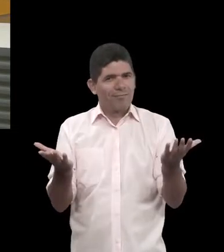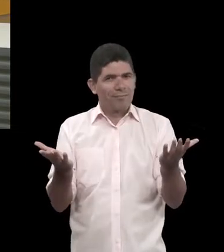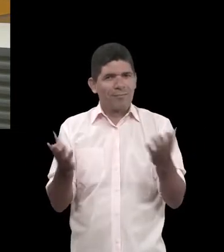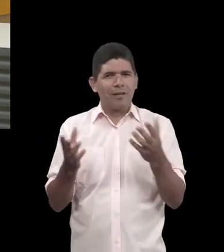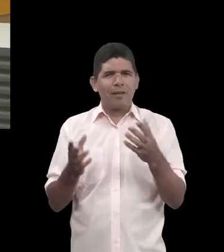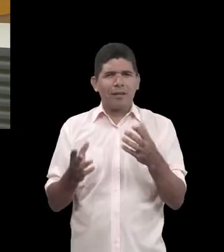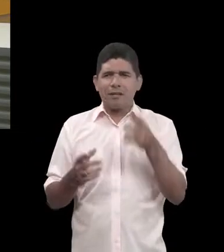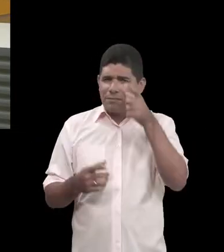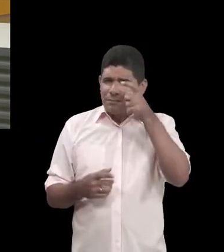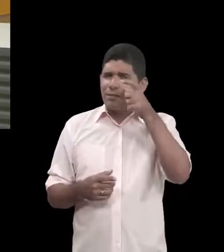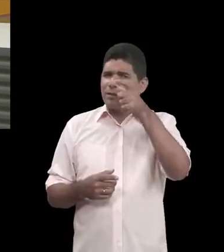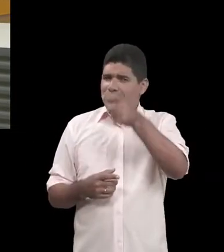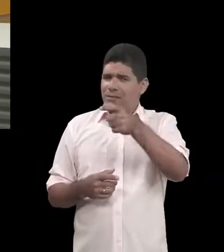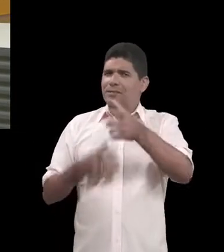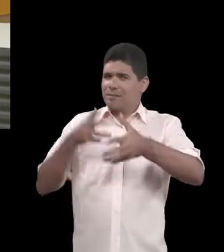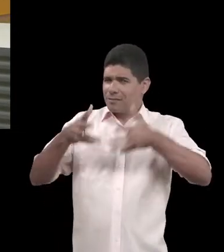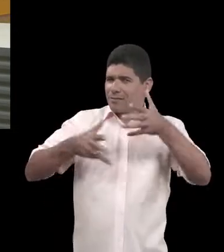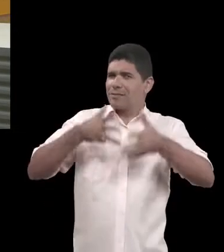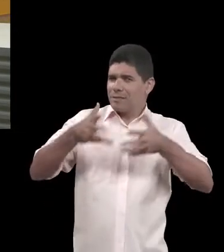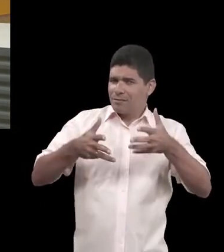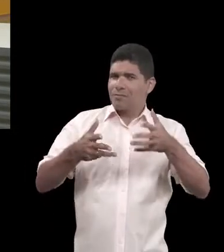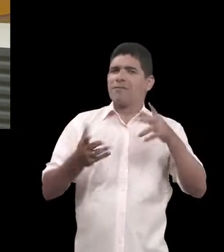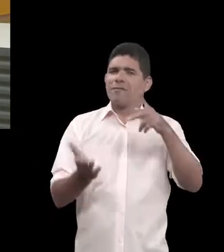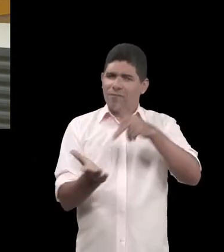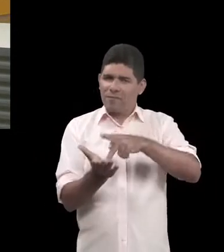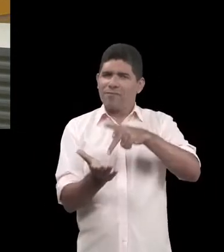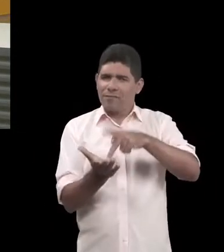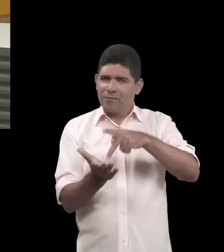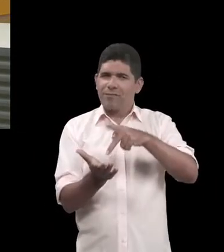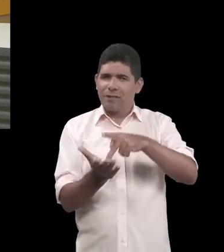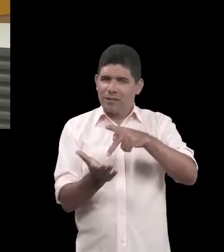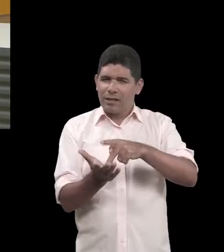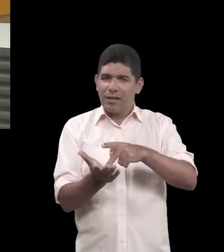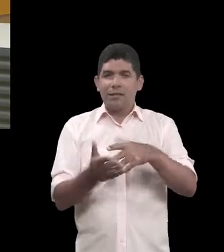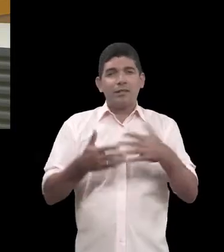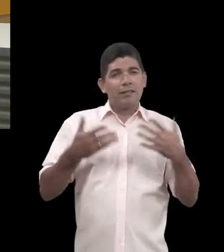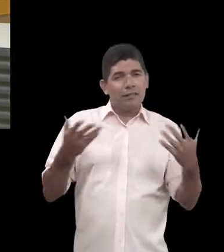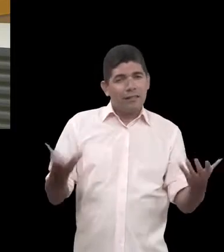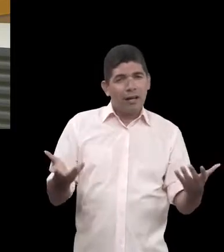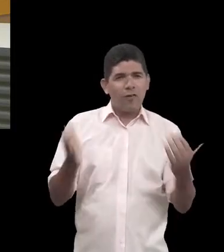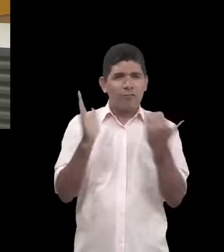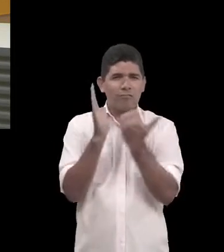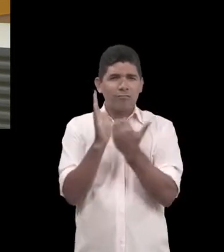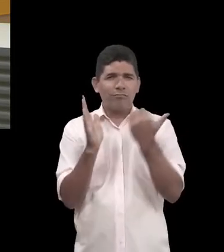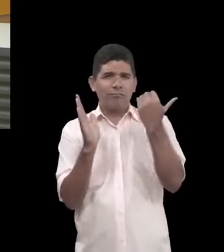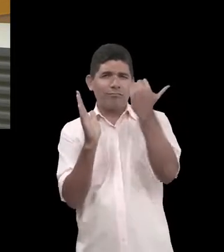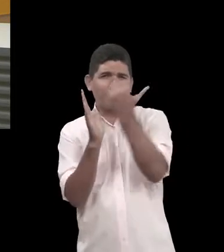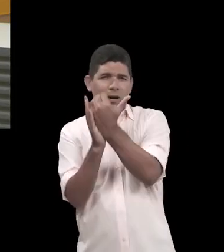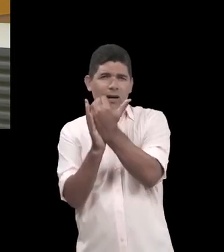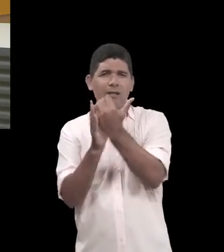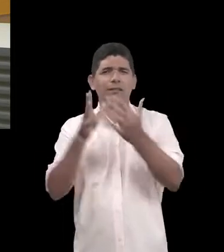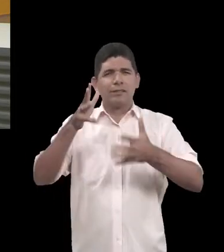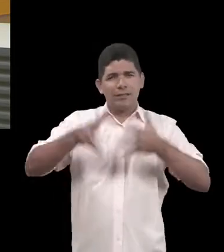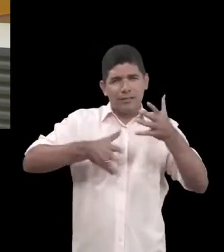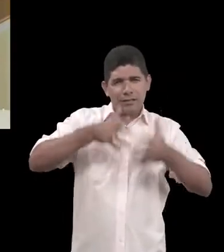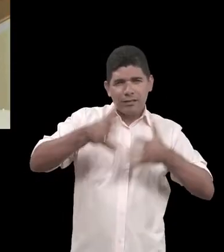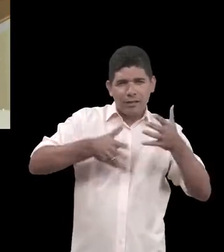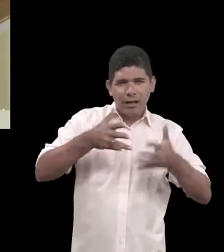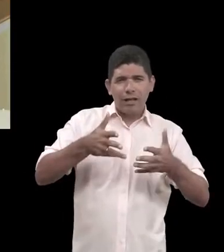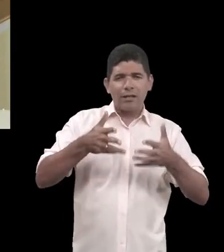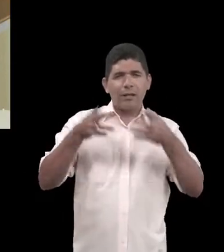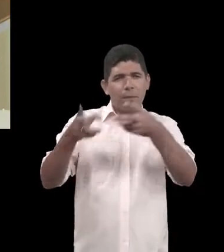o olhar, com a boca, com tudo, Isso. né? Então, toda a parte dessa entoação, da prosódia da língua de sinais